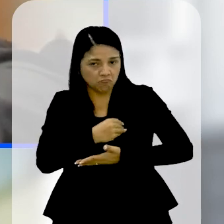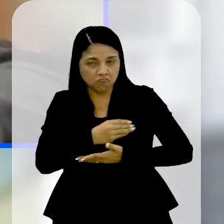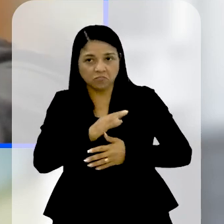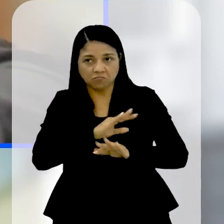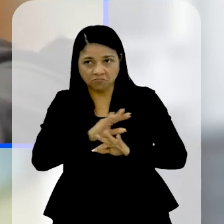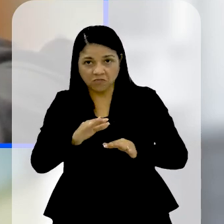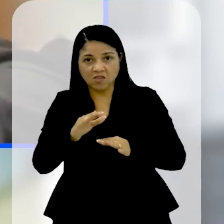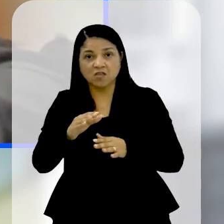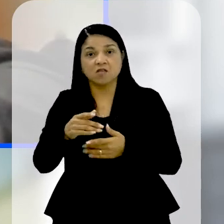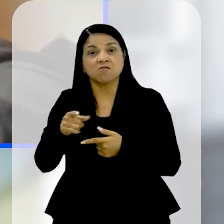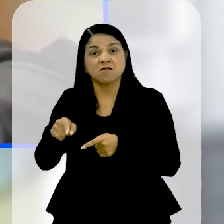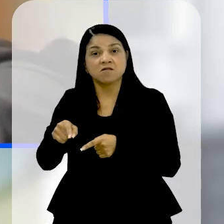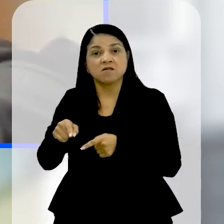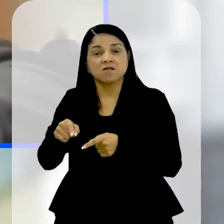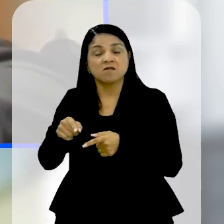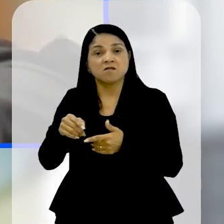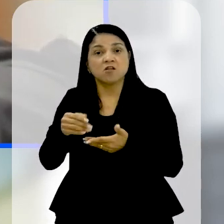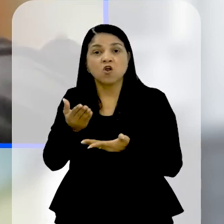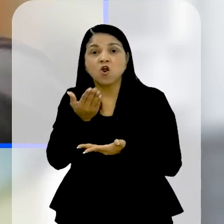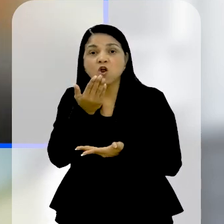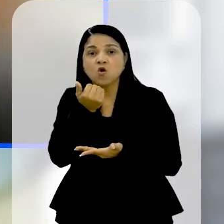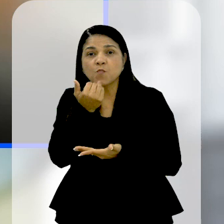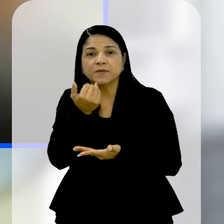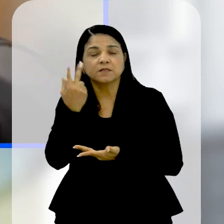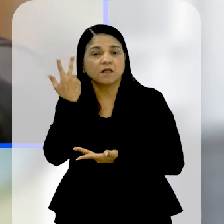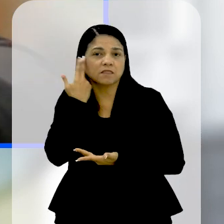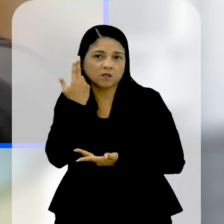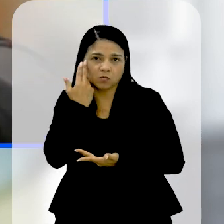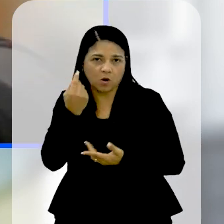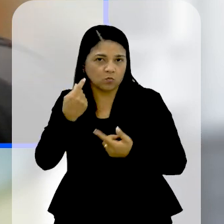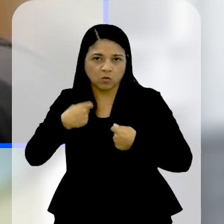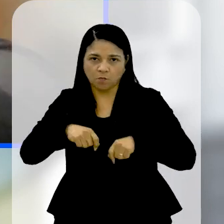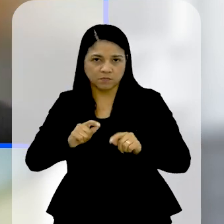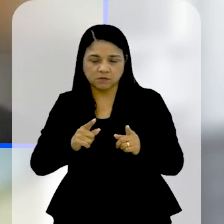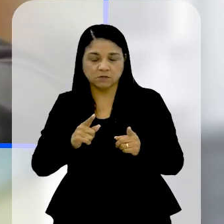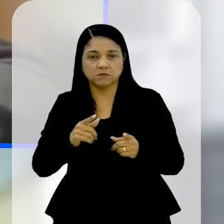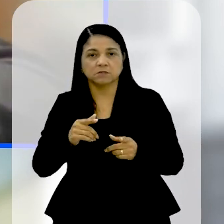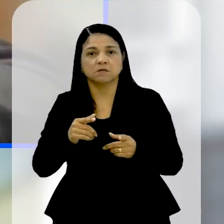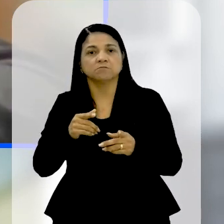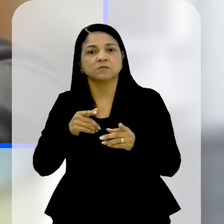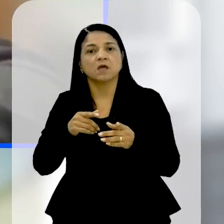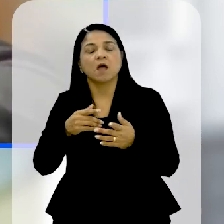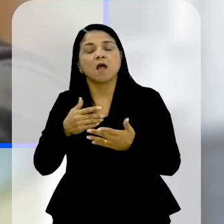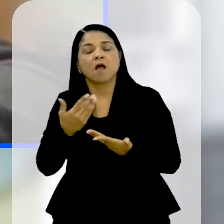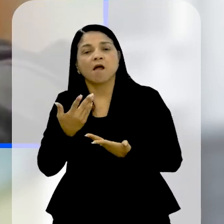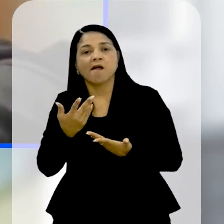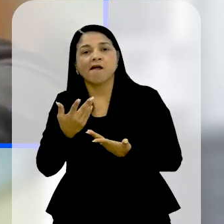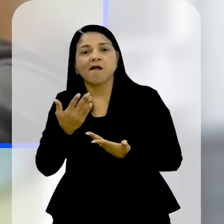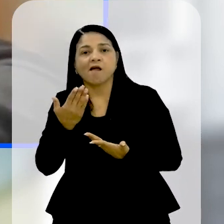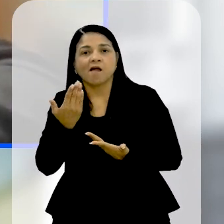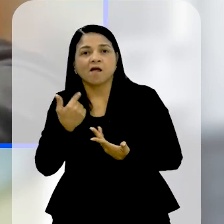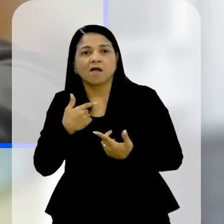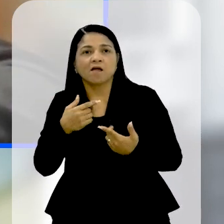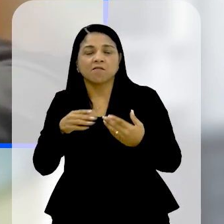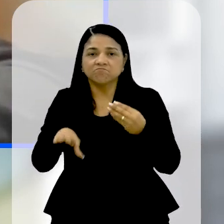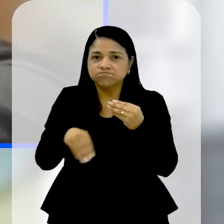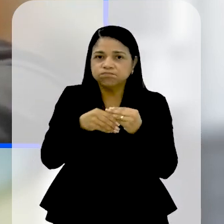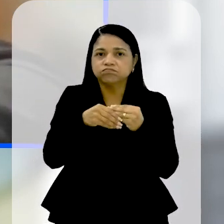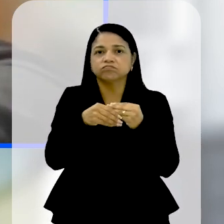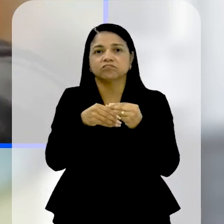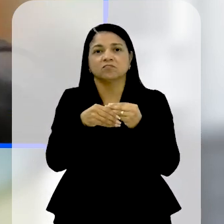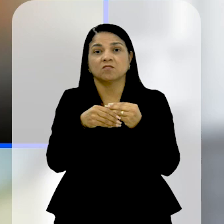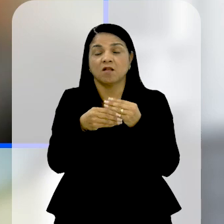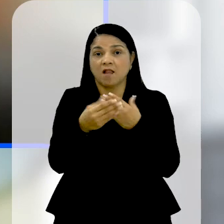forma infantil, precisou usar a forma infantil, a partir dos 6 meses, sintam-se desobrigados, procurem alimentos saudáveis,